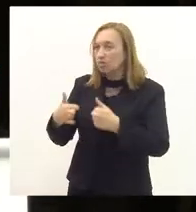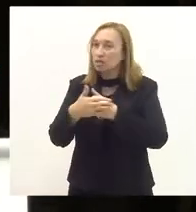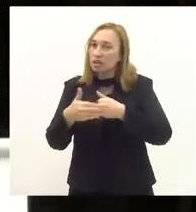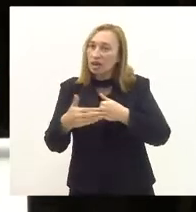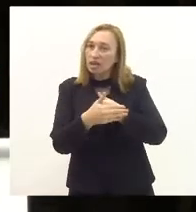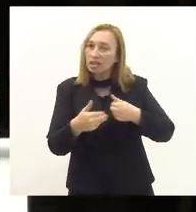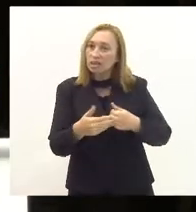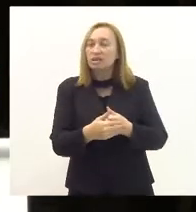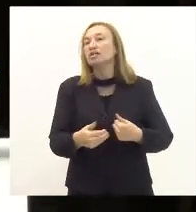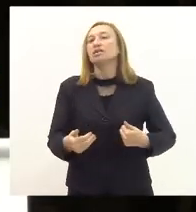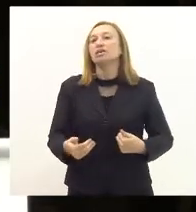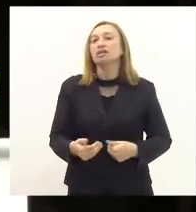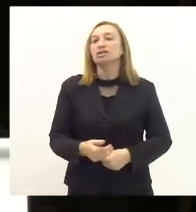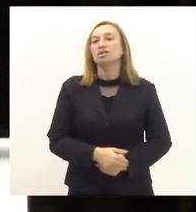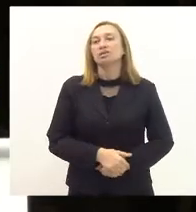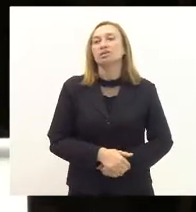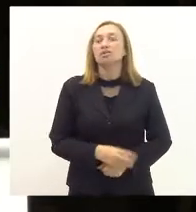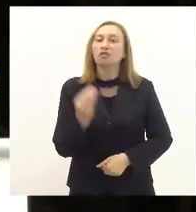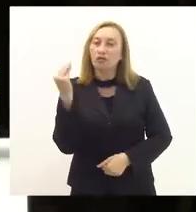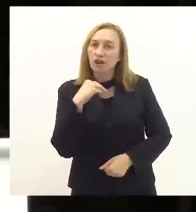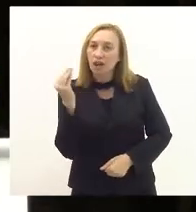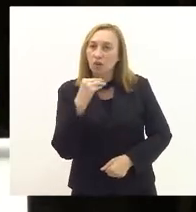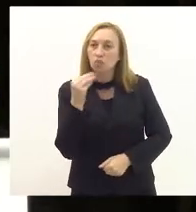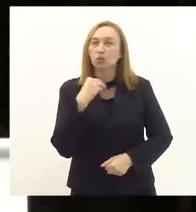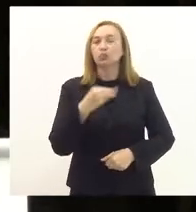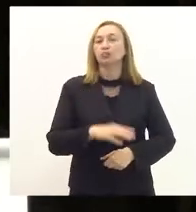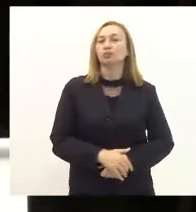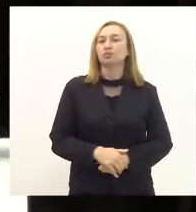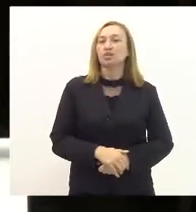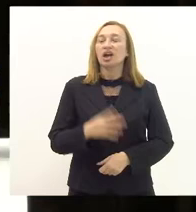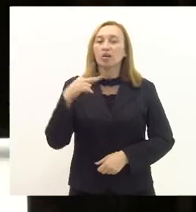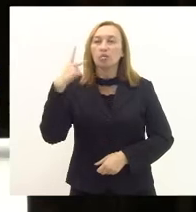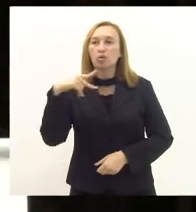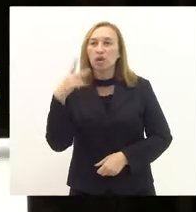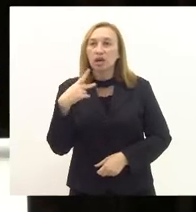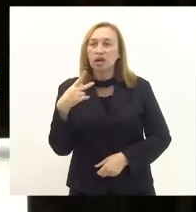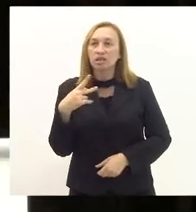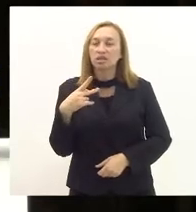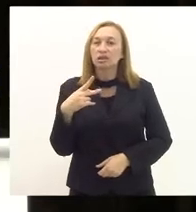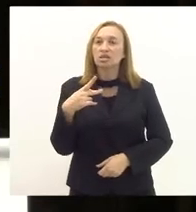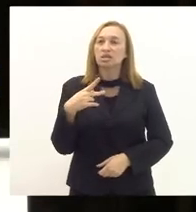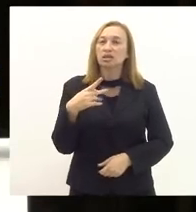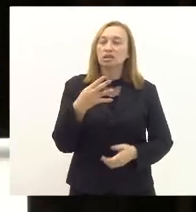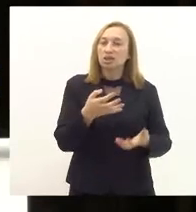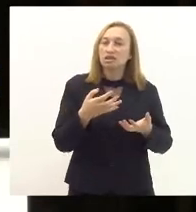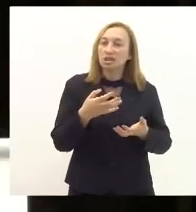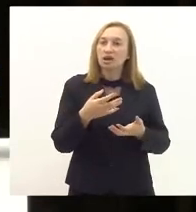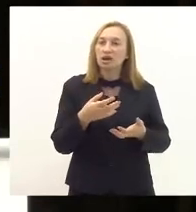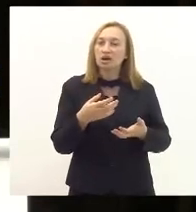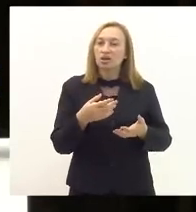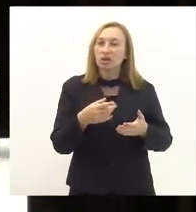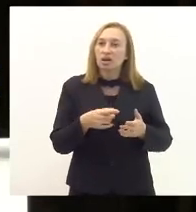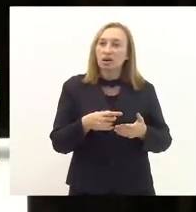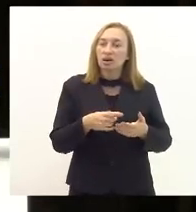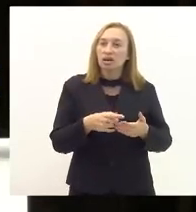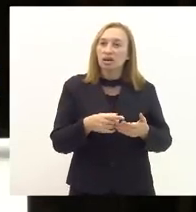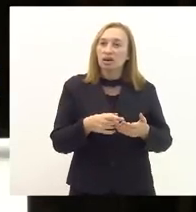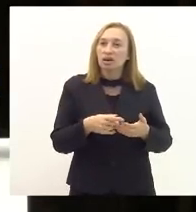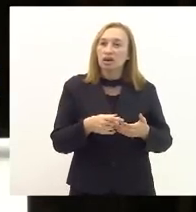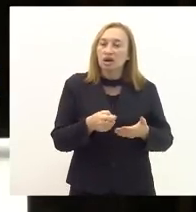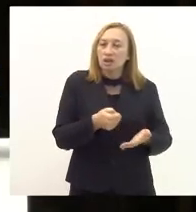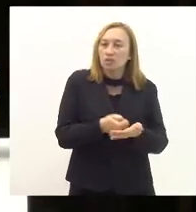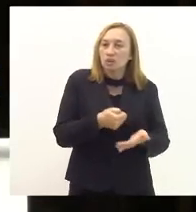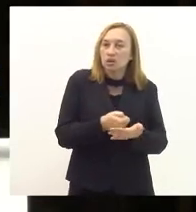carinho, está extremamente fragilizada. A política que tentaram enfiar a goela abaixo da tal